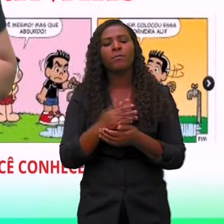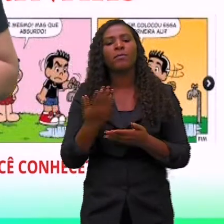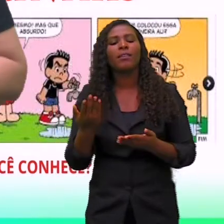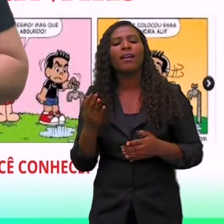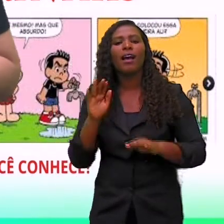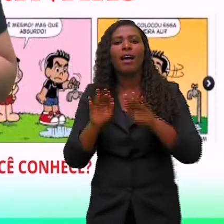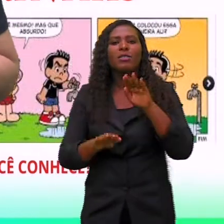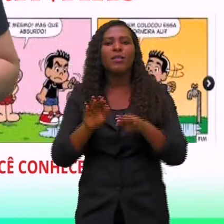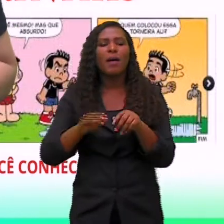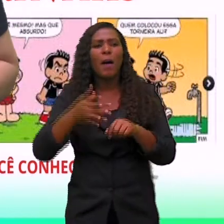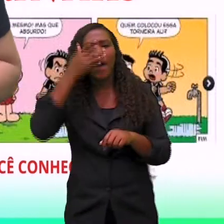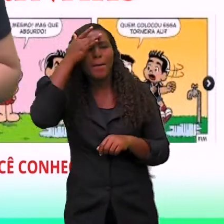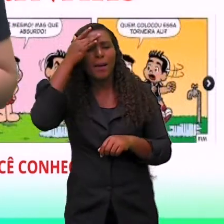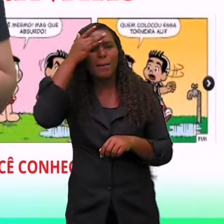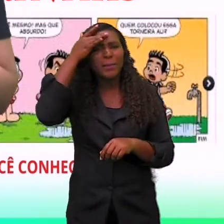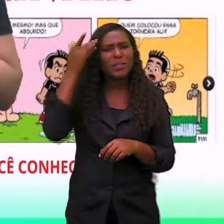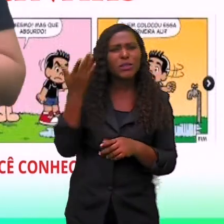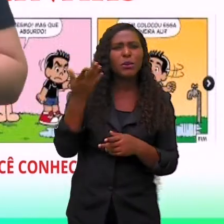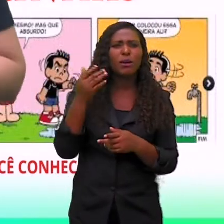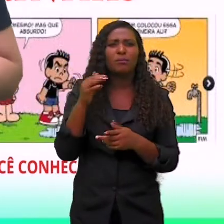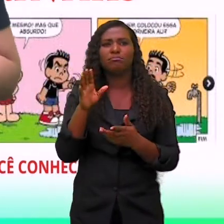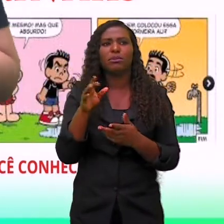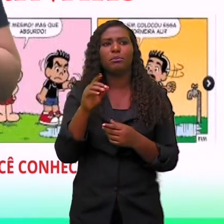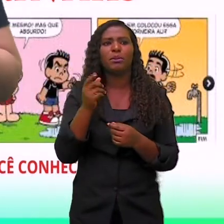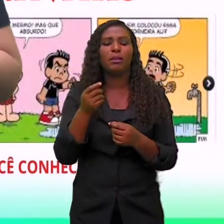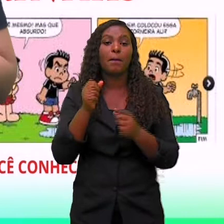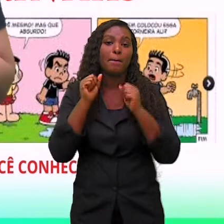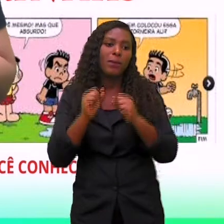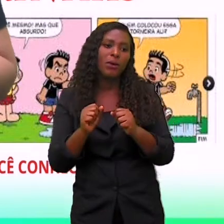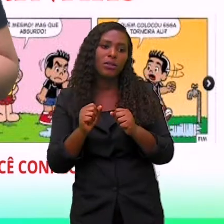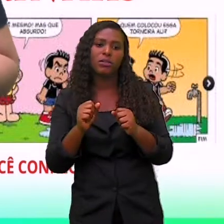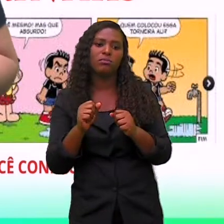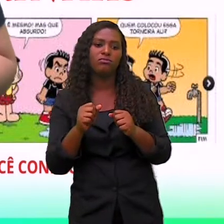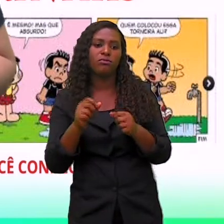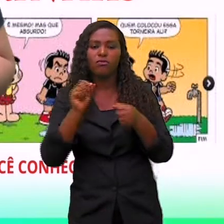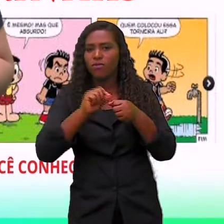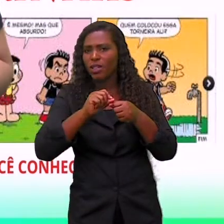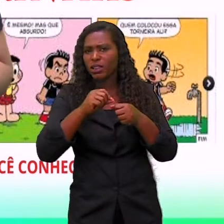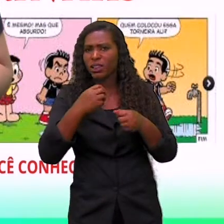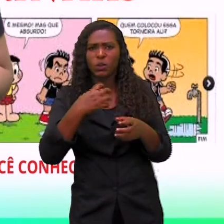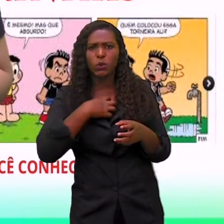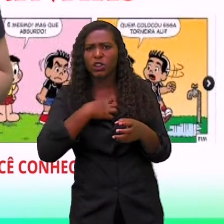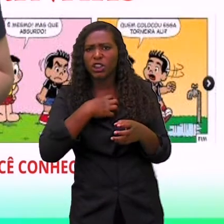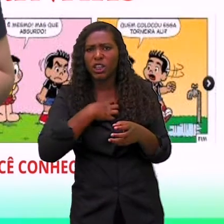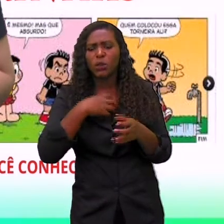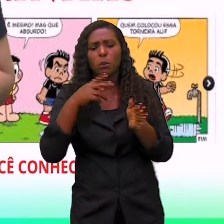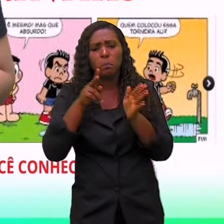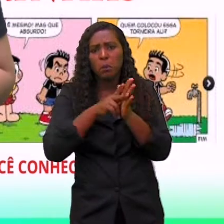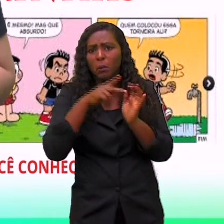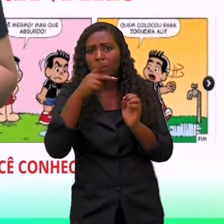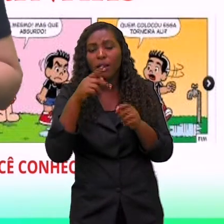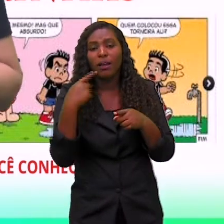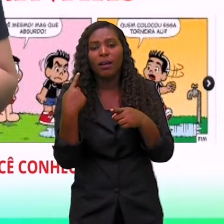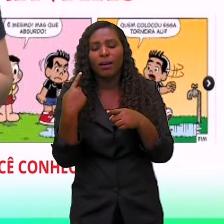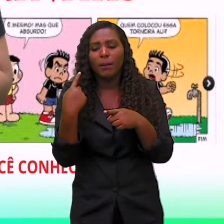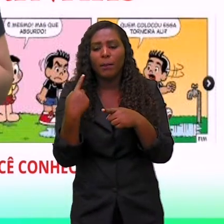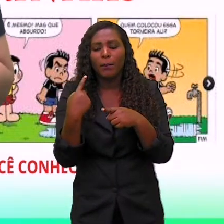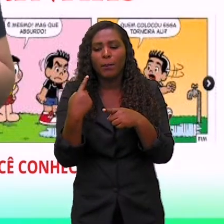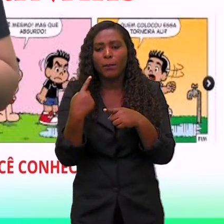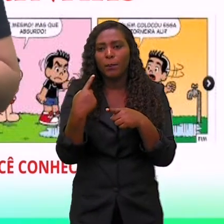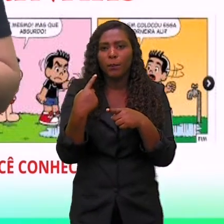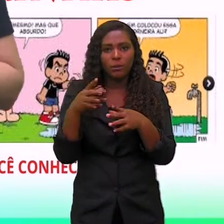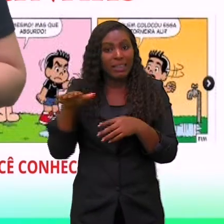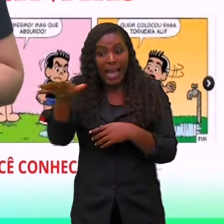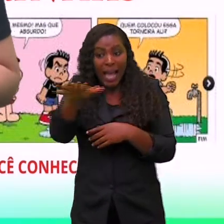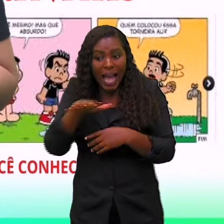dele. Eles são mais independentes porque são de acordo com as situações cotidianas.